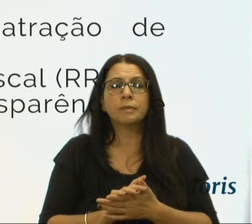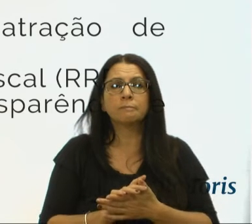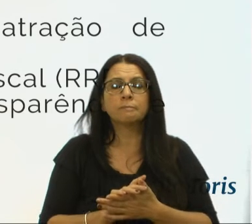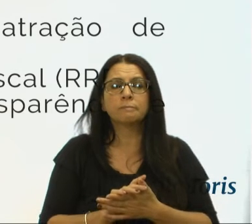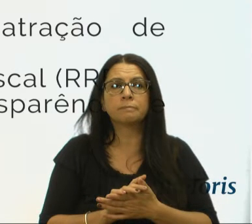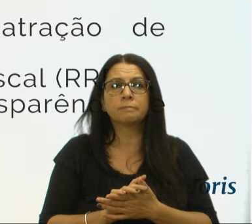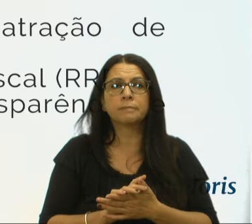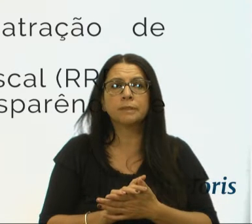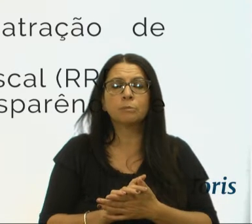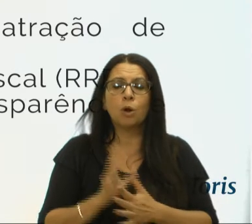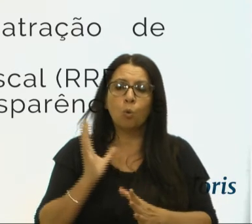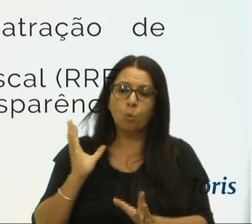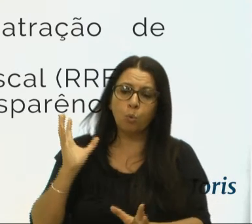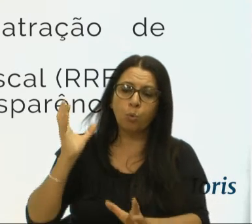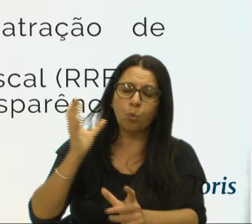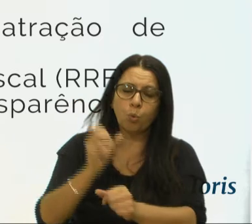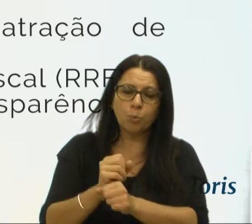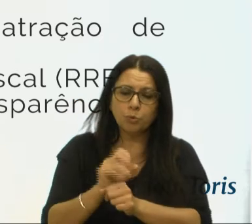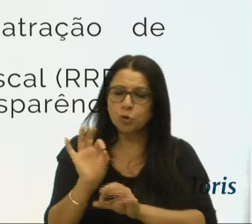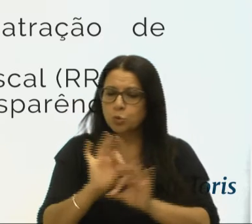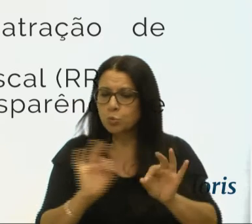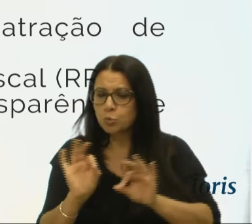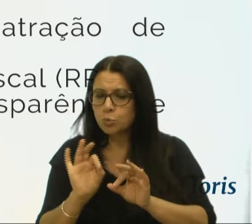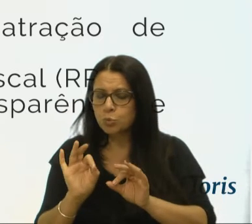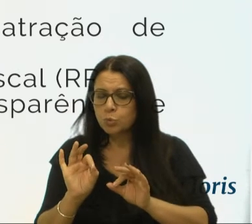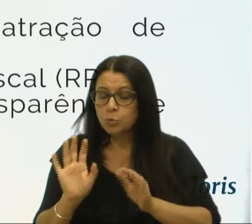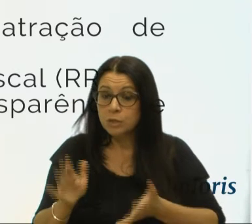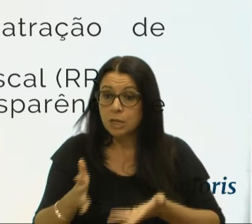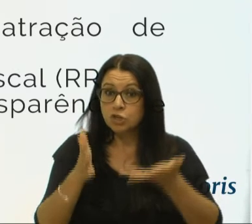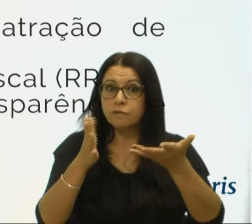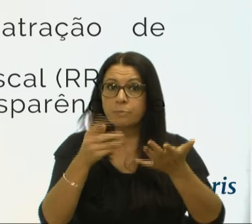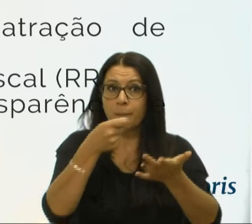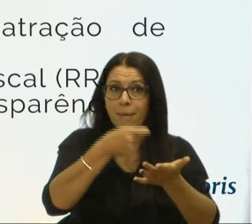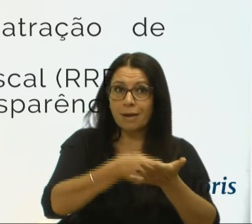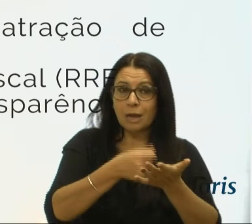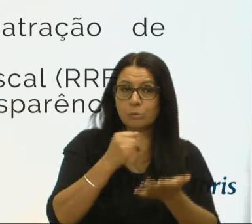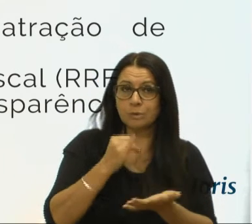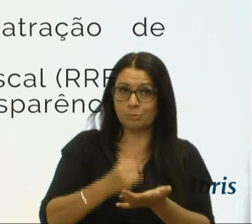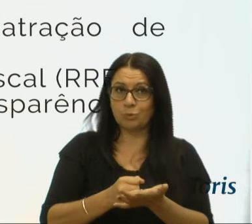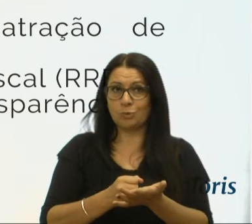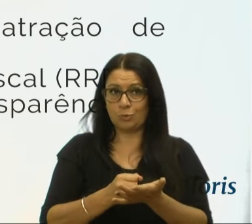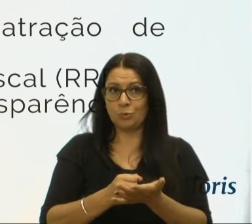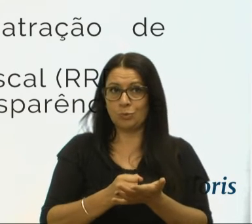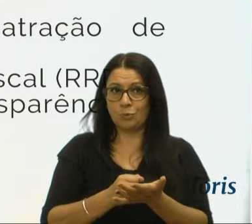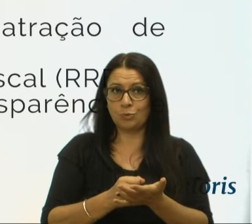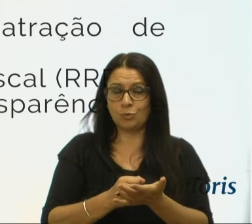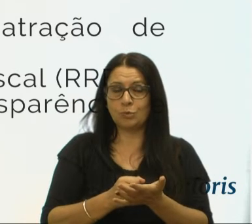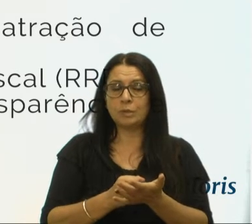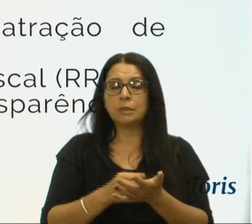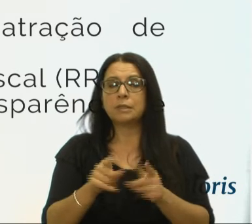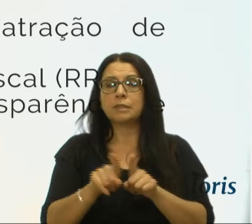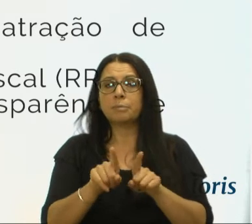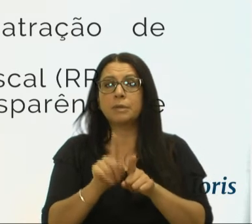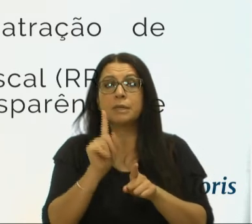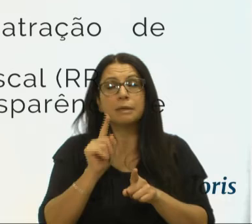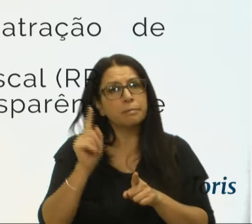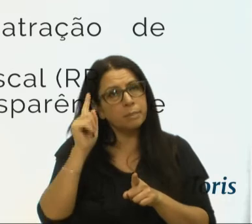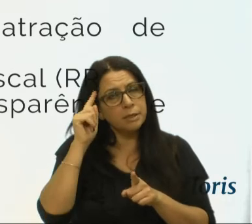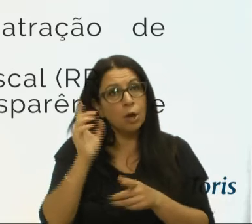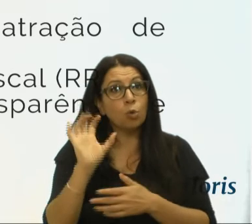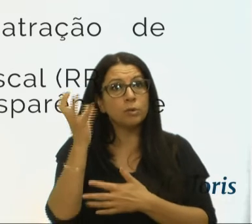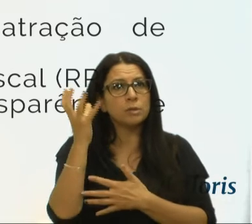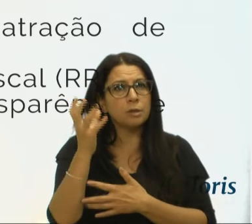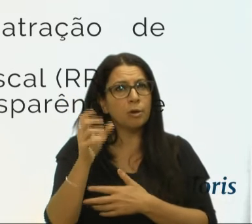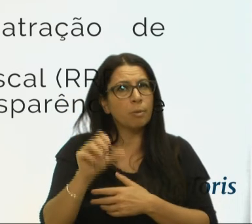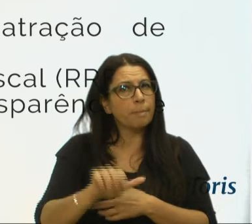uma revisão dos incentivos fiscais. Pelo que está sendo anunciado, eles deverão acontecer ainda